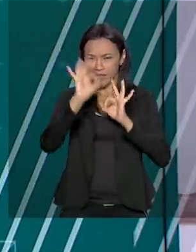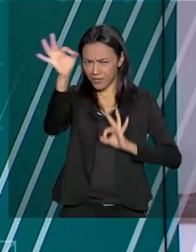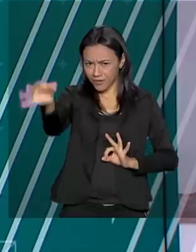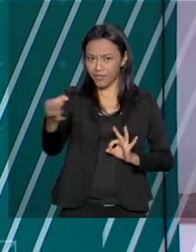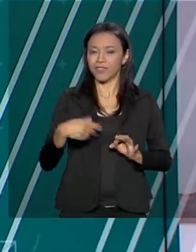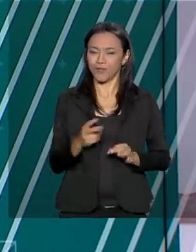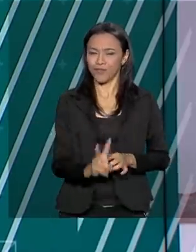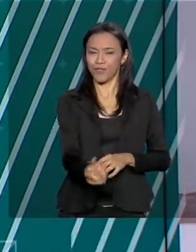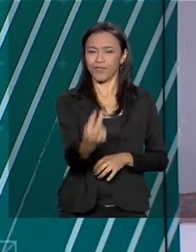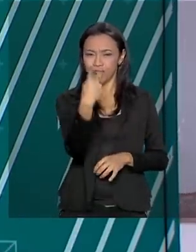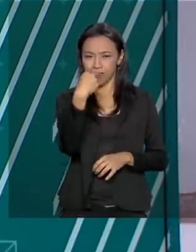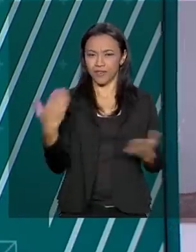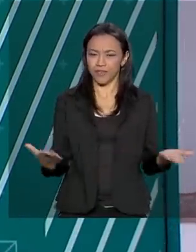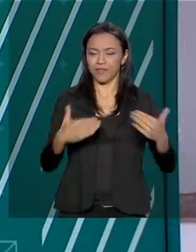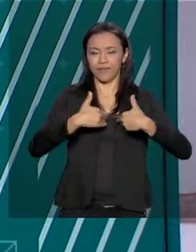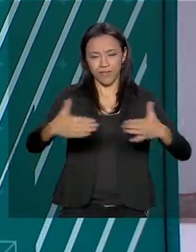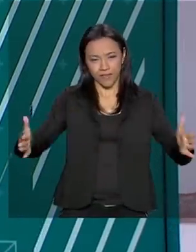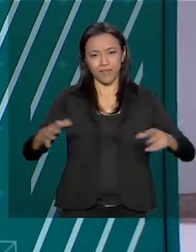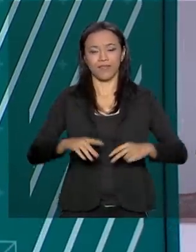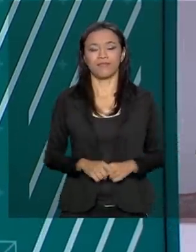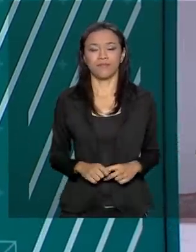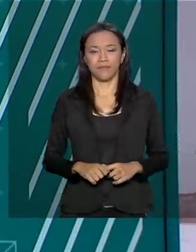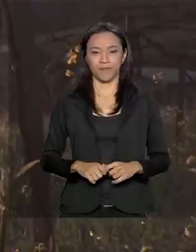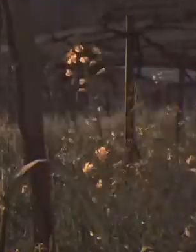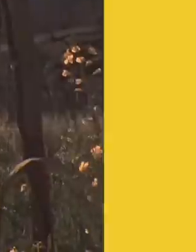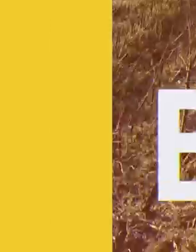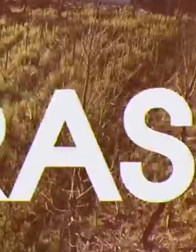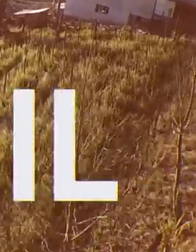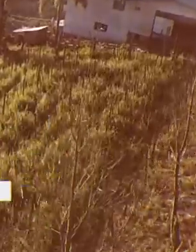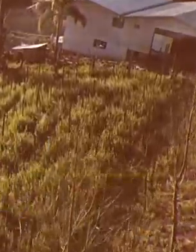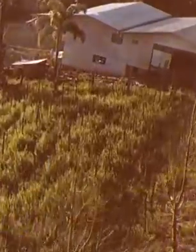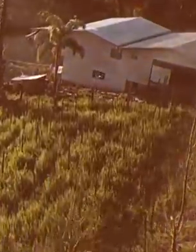brasil e dia já está no ar